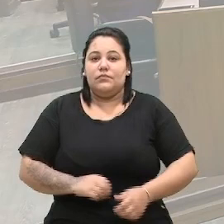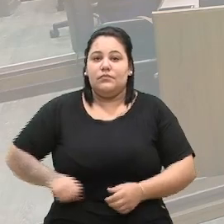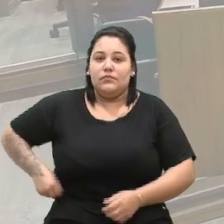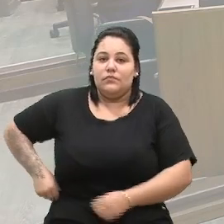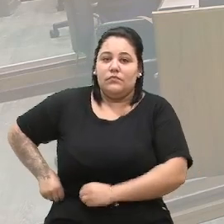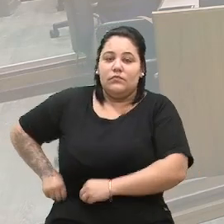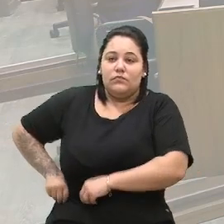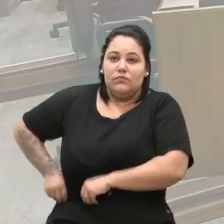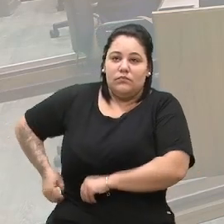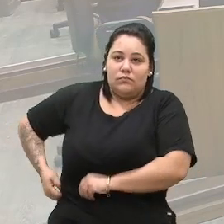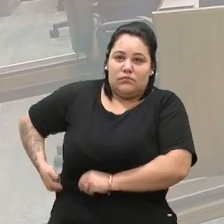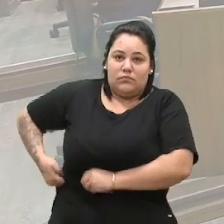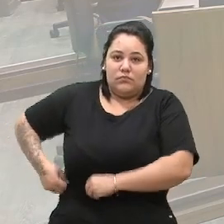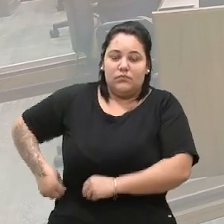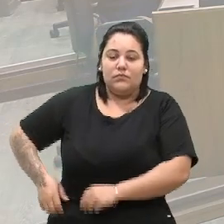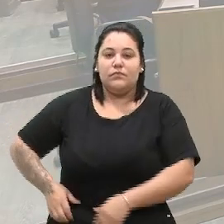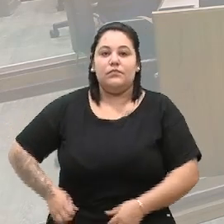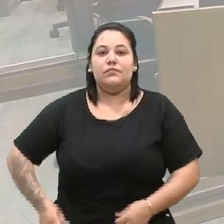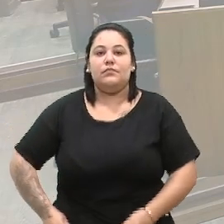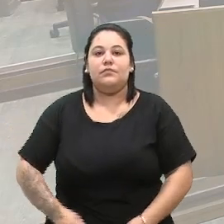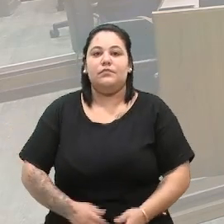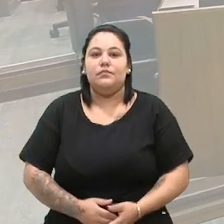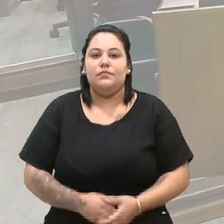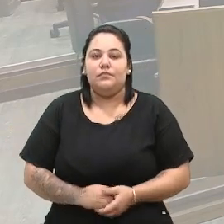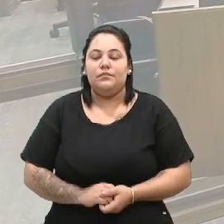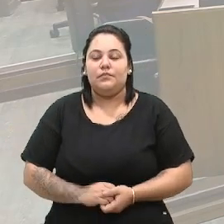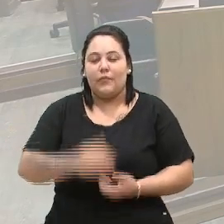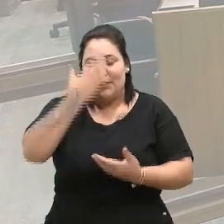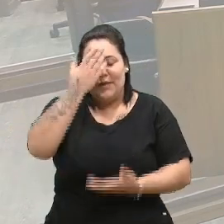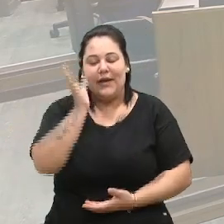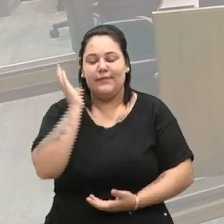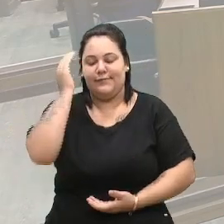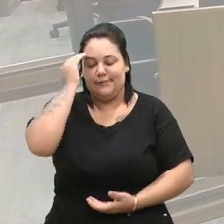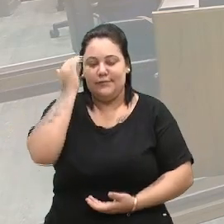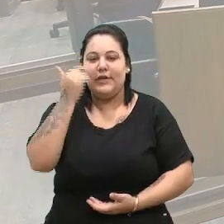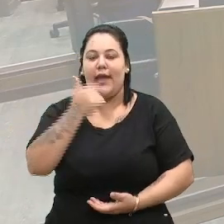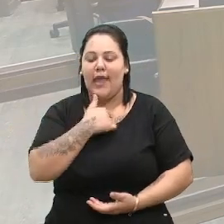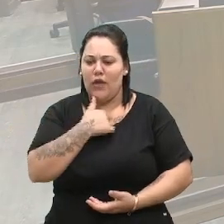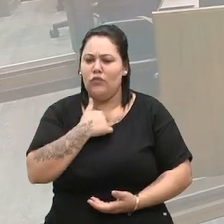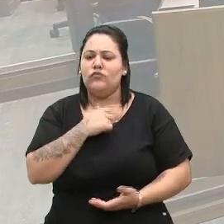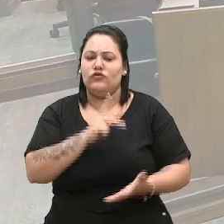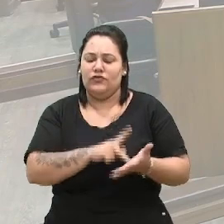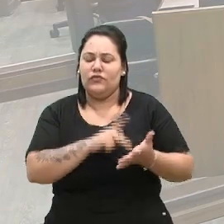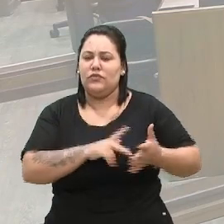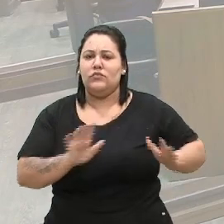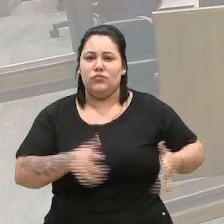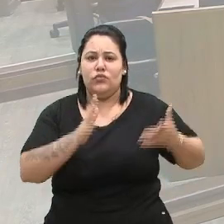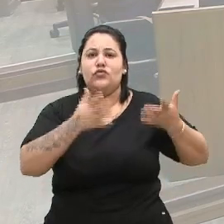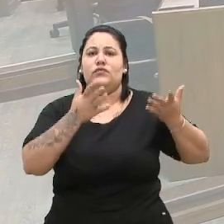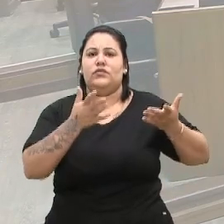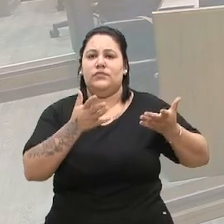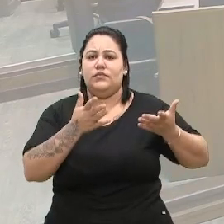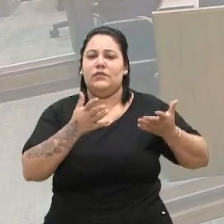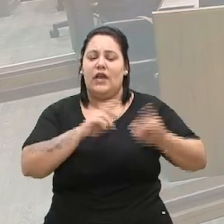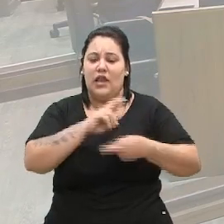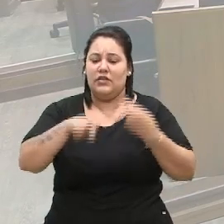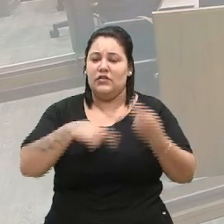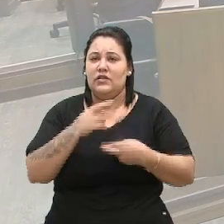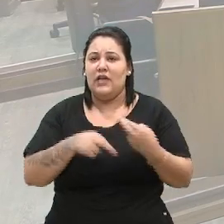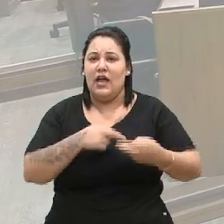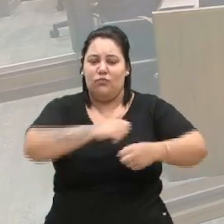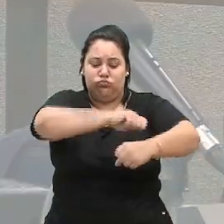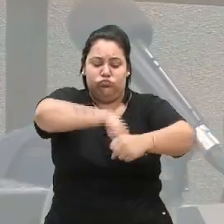vereador Felipe. Eu sou um entusiasta, mas um entusiasta mesmo, dessa questão da gastronomia e